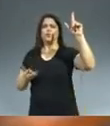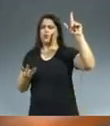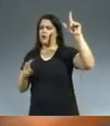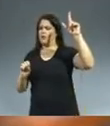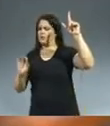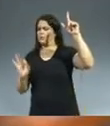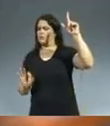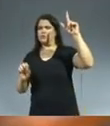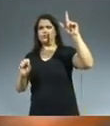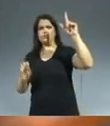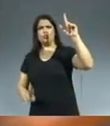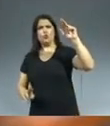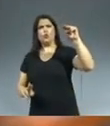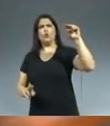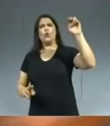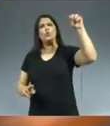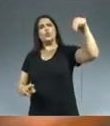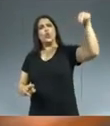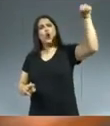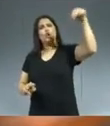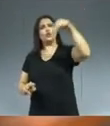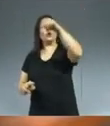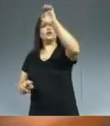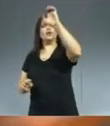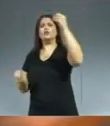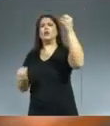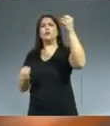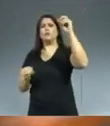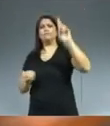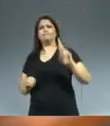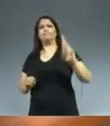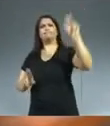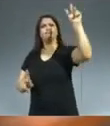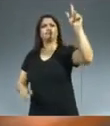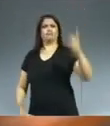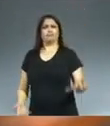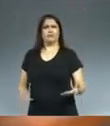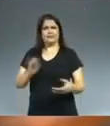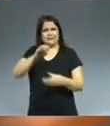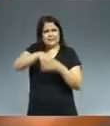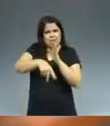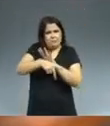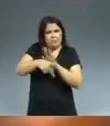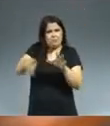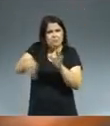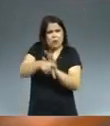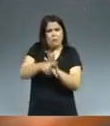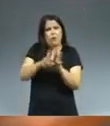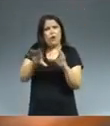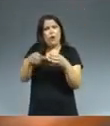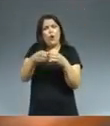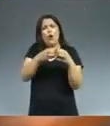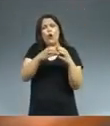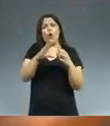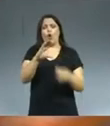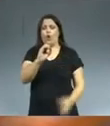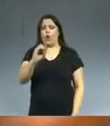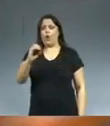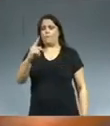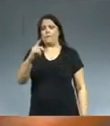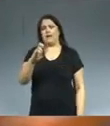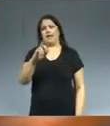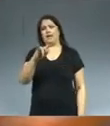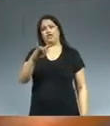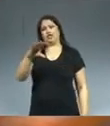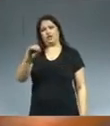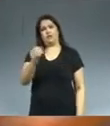discrepância que a gente tem no atendimento da assistência técnica dos nossos agricultores quando a gente vai para dentro do setor cooperativo a gente vai para